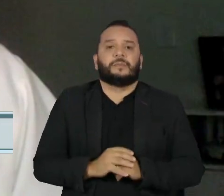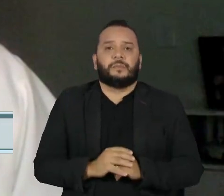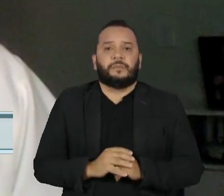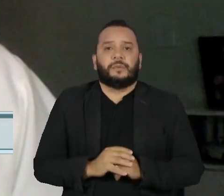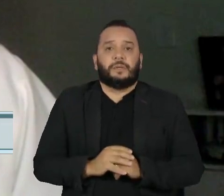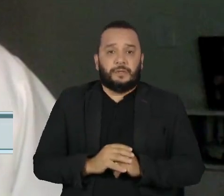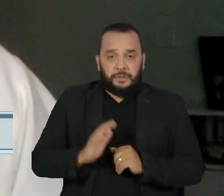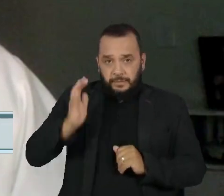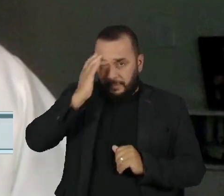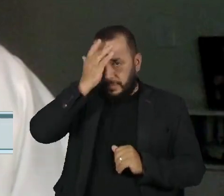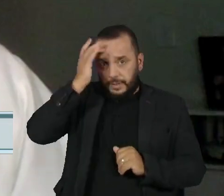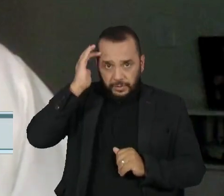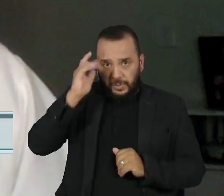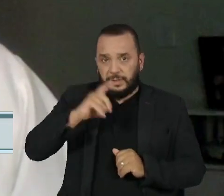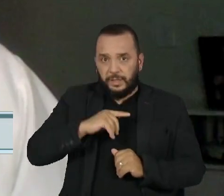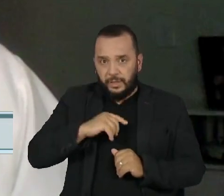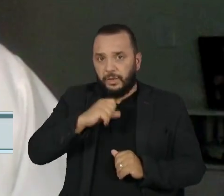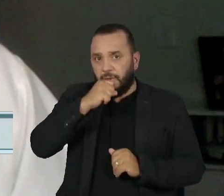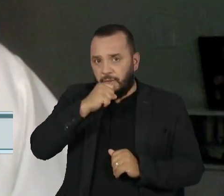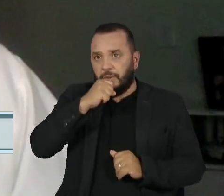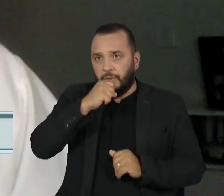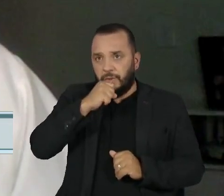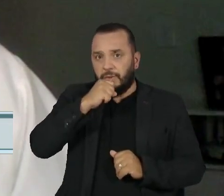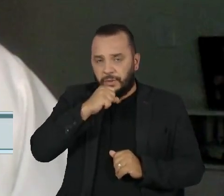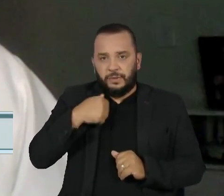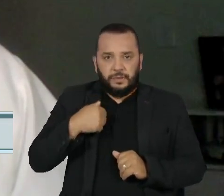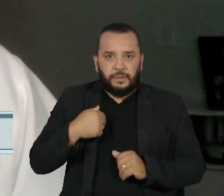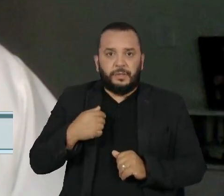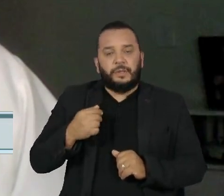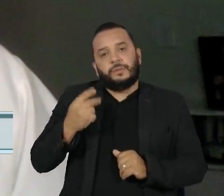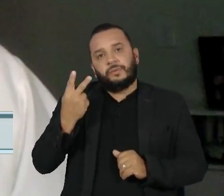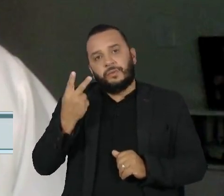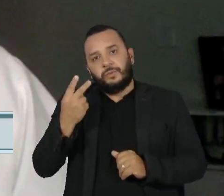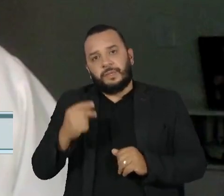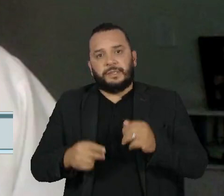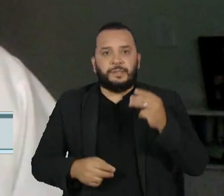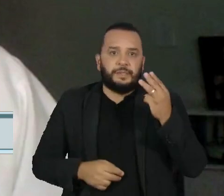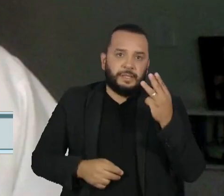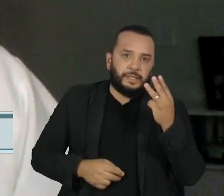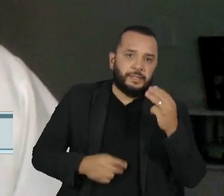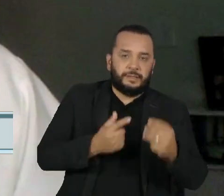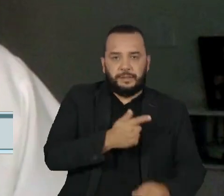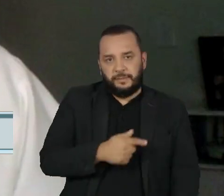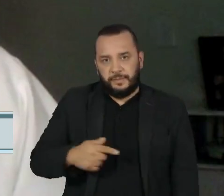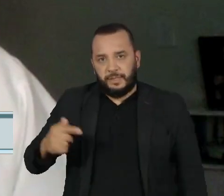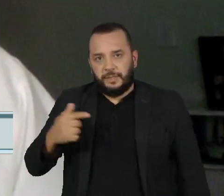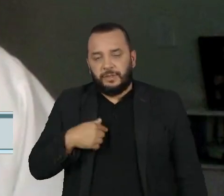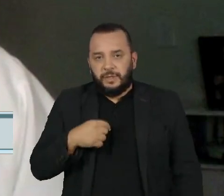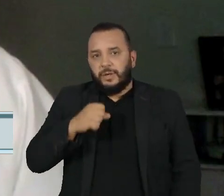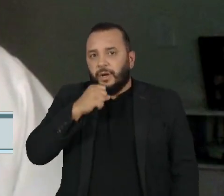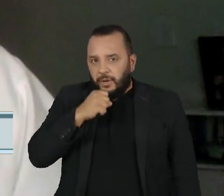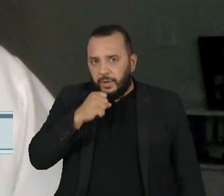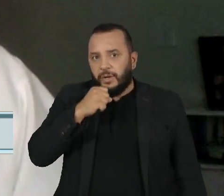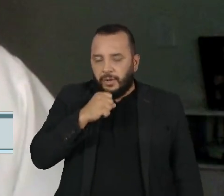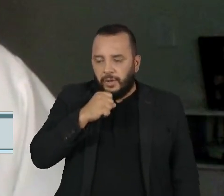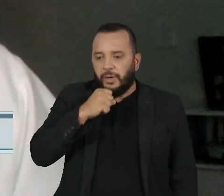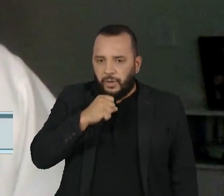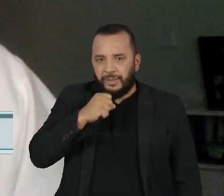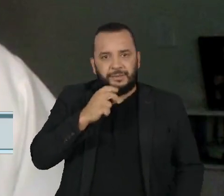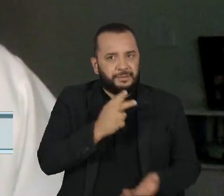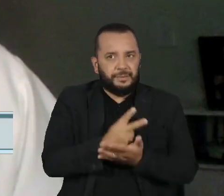toda pessoa que tenha tosse por mais de 2 a 3 semanas, uma tosse nova, uma tosse que se